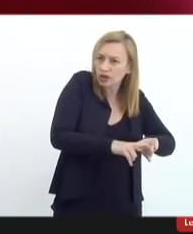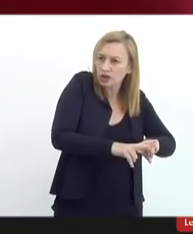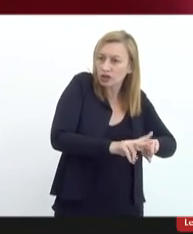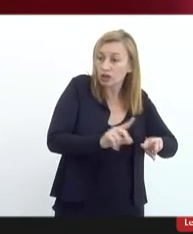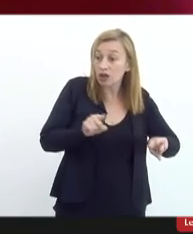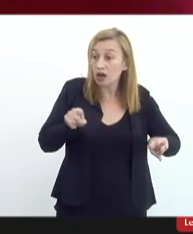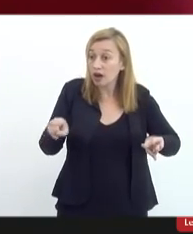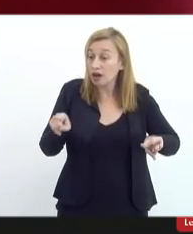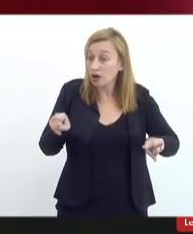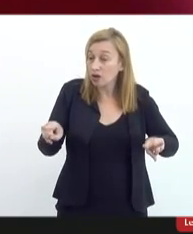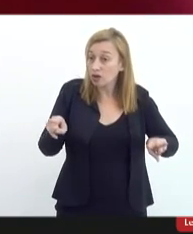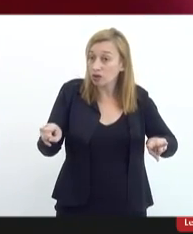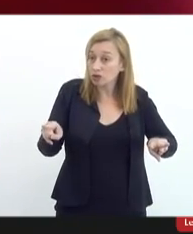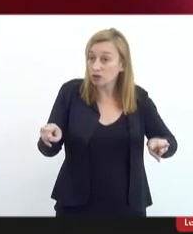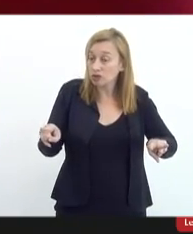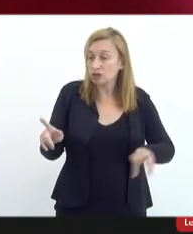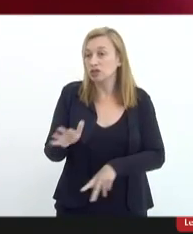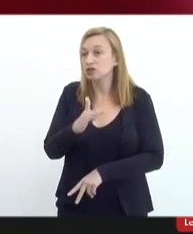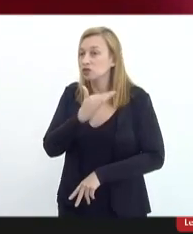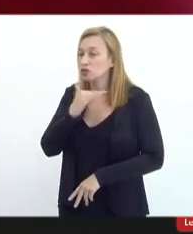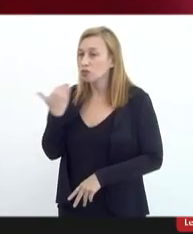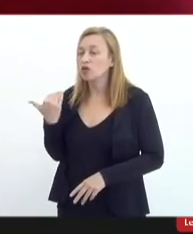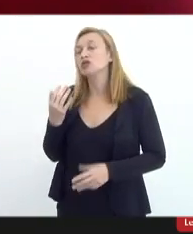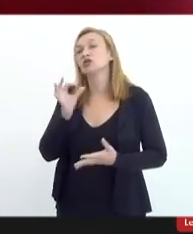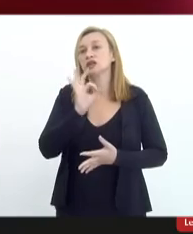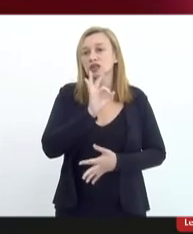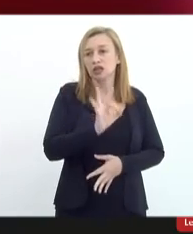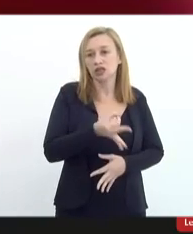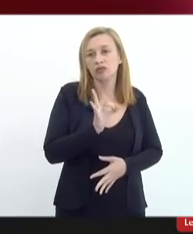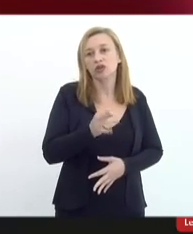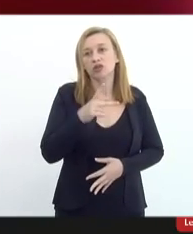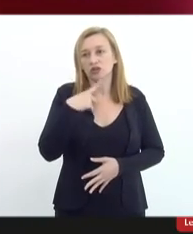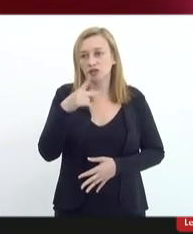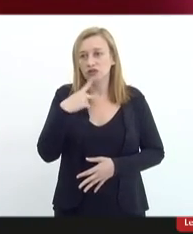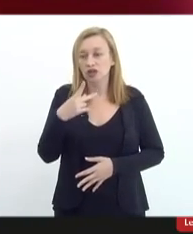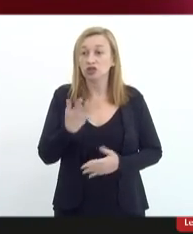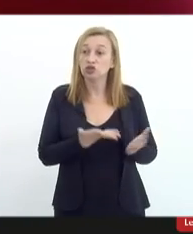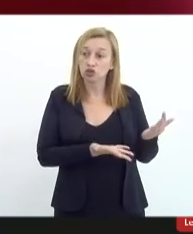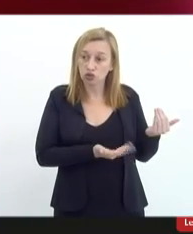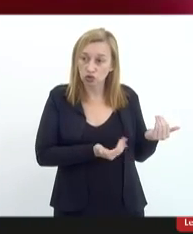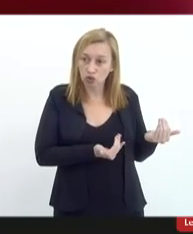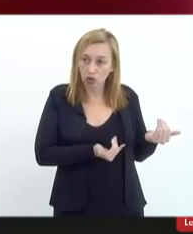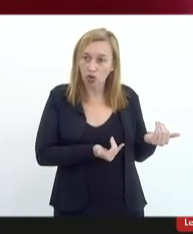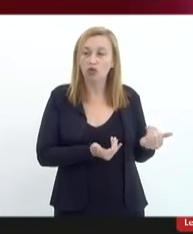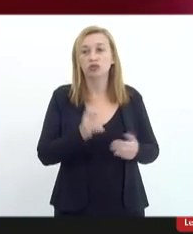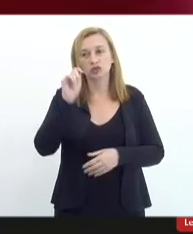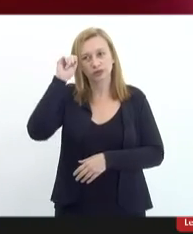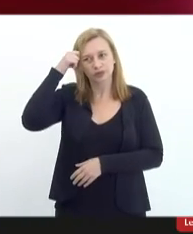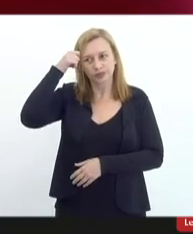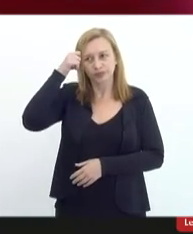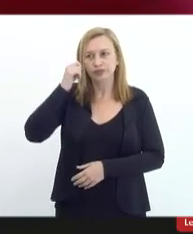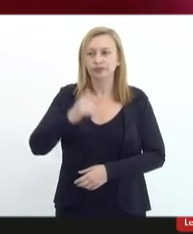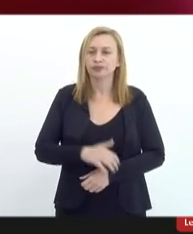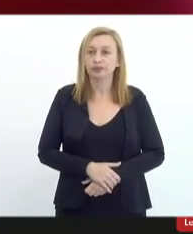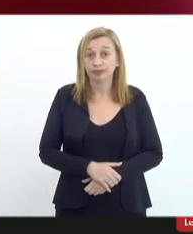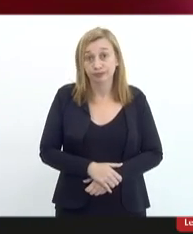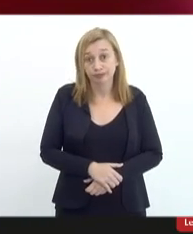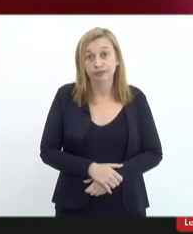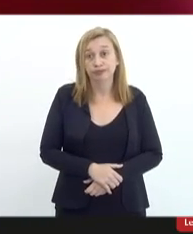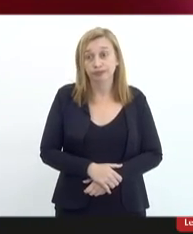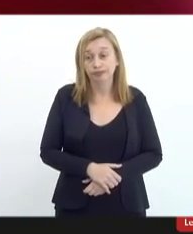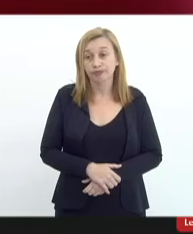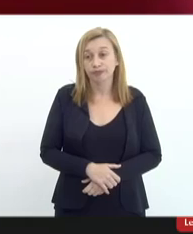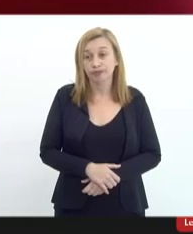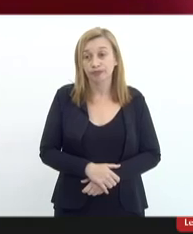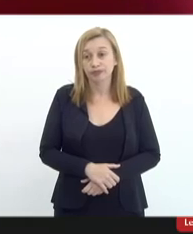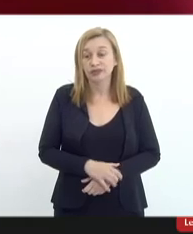perfil daqueles que estão mortos, é óbvio que nós estamos falando de jovens e de jovens negros, né?